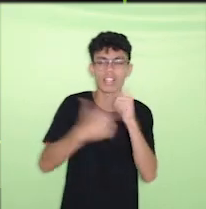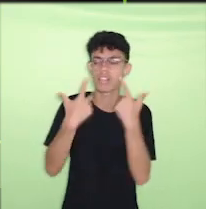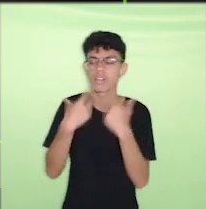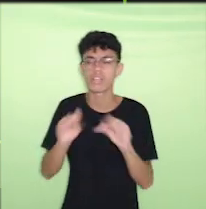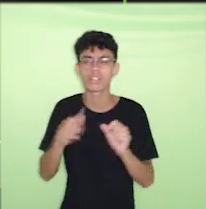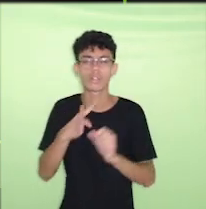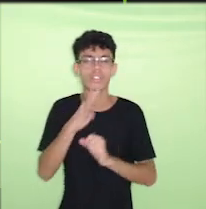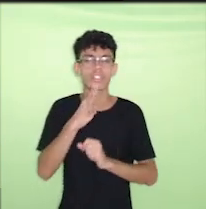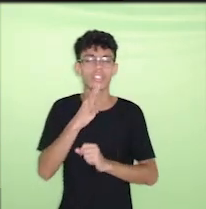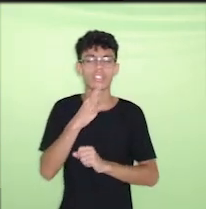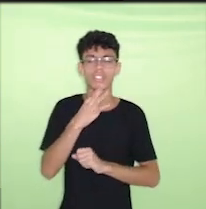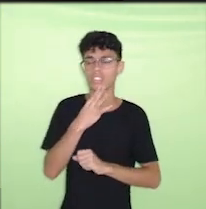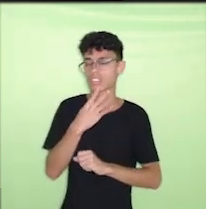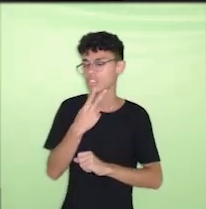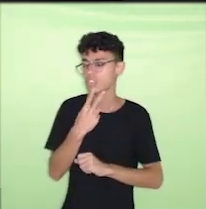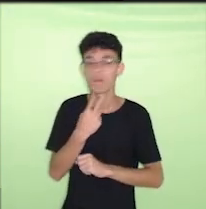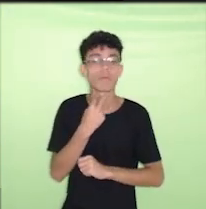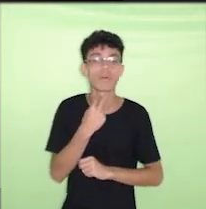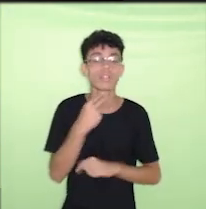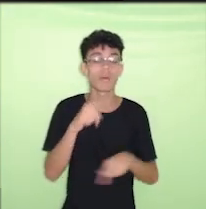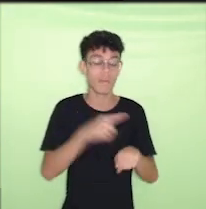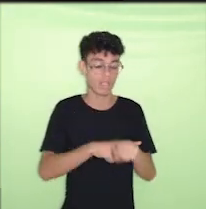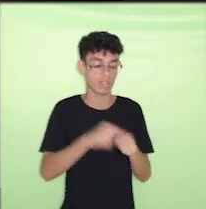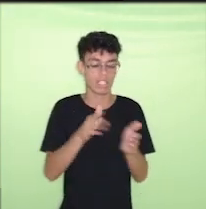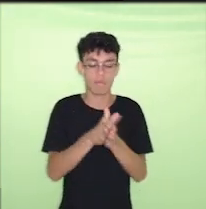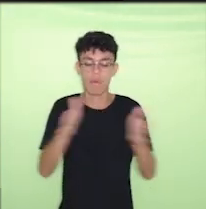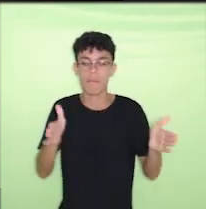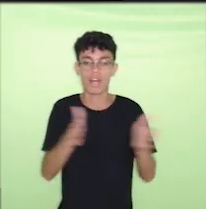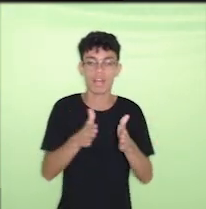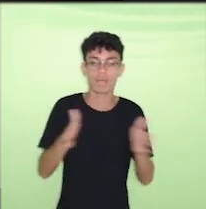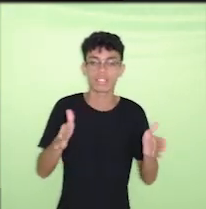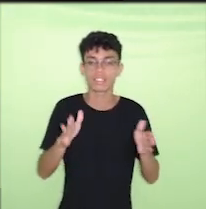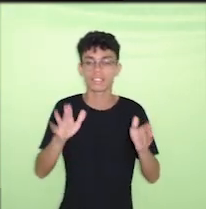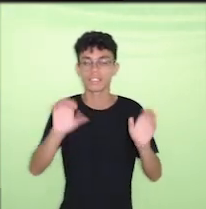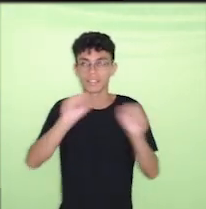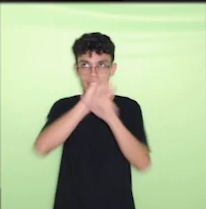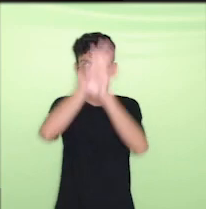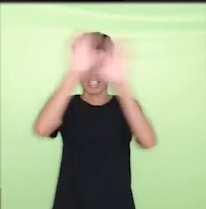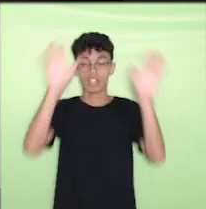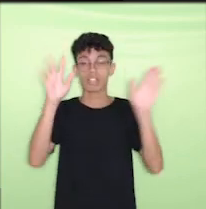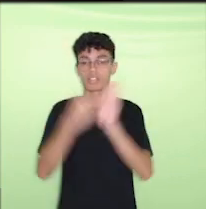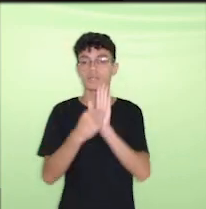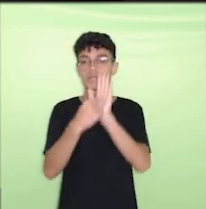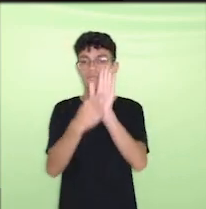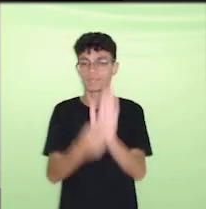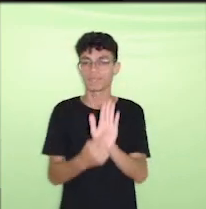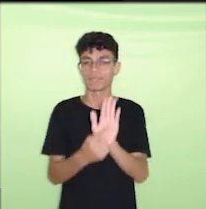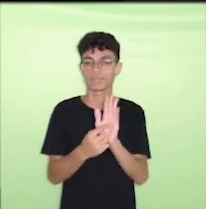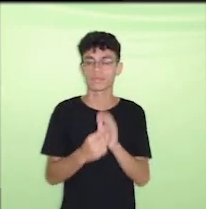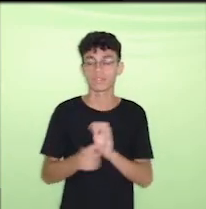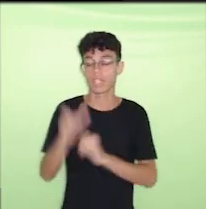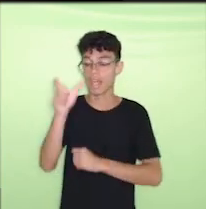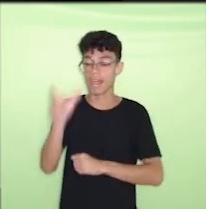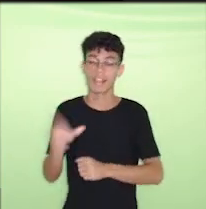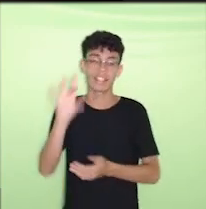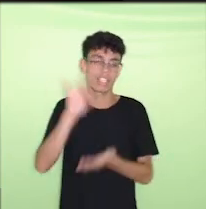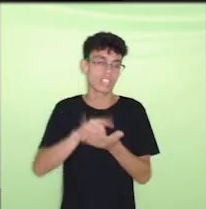que eu conheço. Mas no nosso tempo tudo é claro, demonstrável. Bem o disseste,